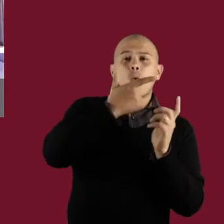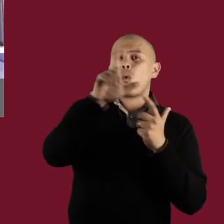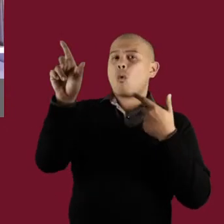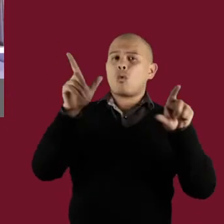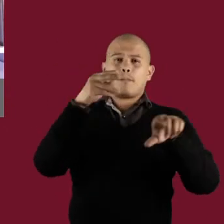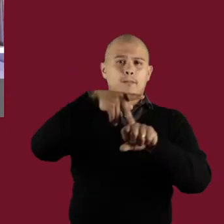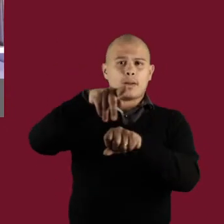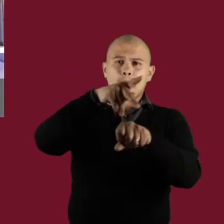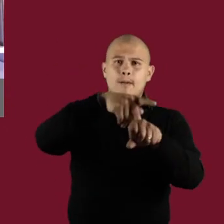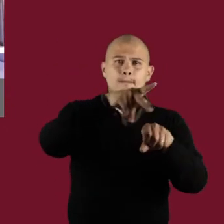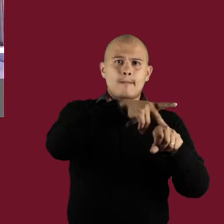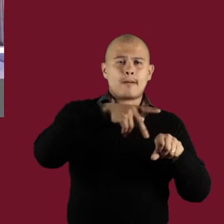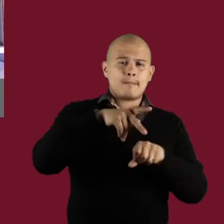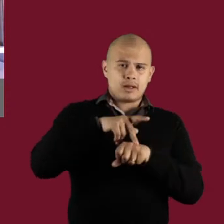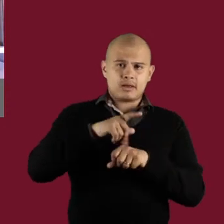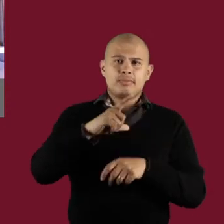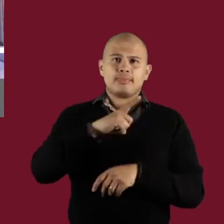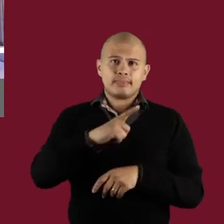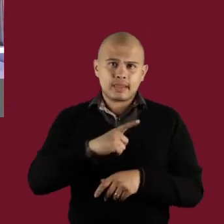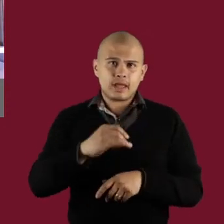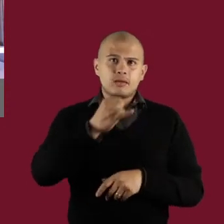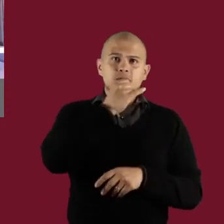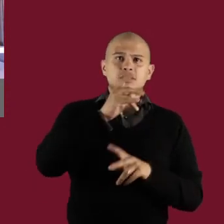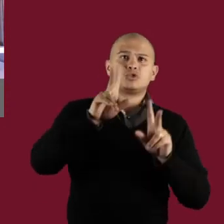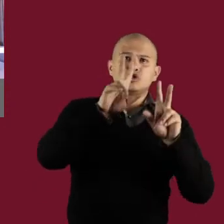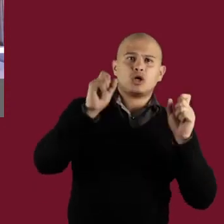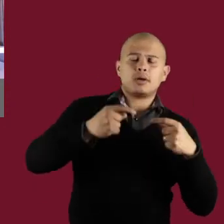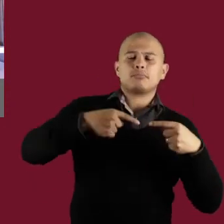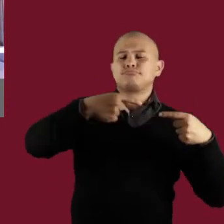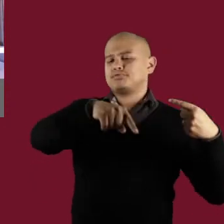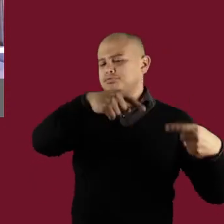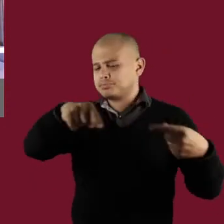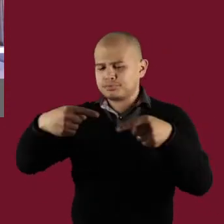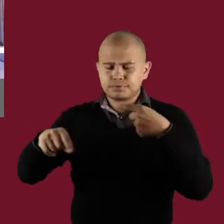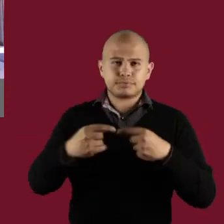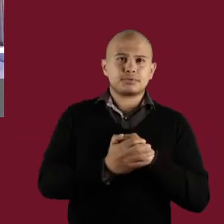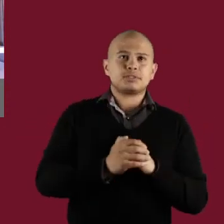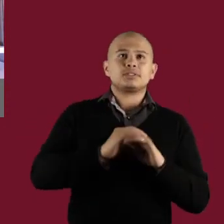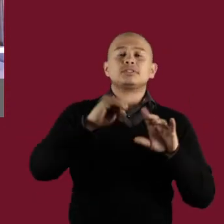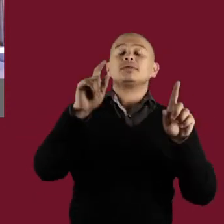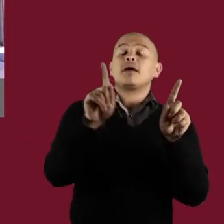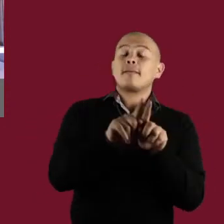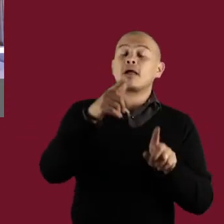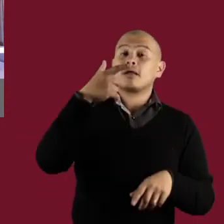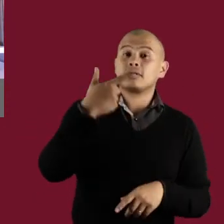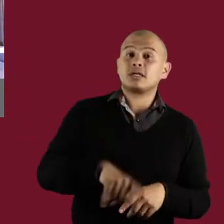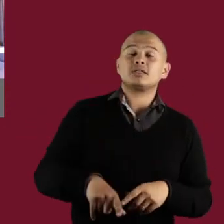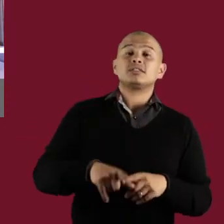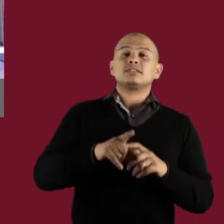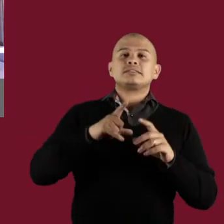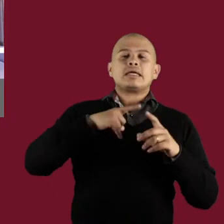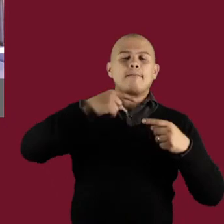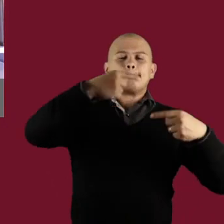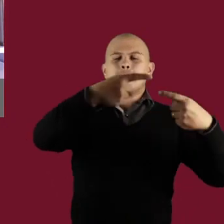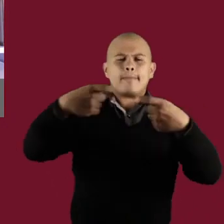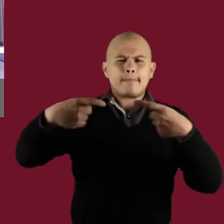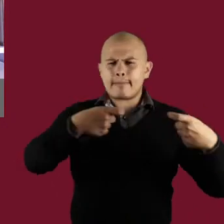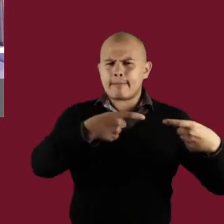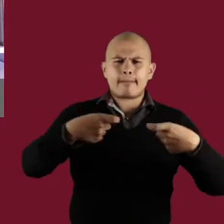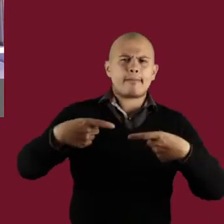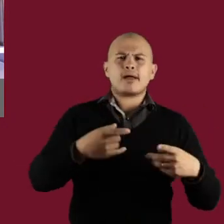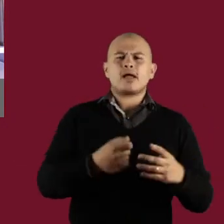questões candentes, portanto, agora temos os conflitos, nós ouvimos as duas partes e produzimos lá uma matéria,